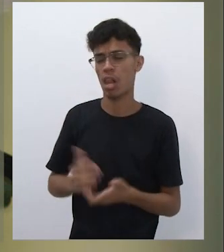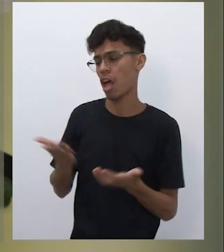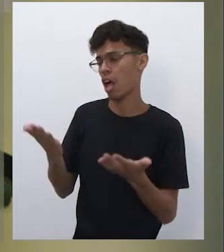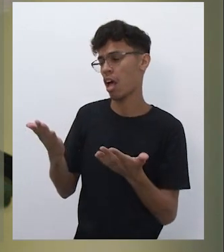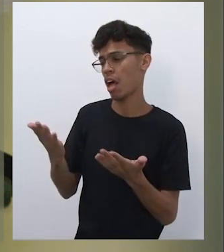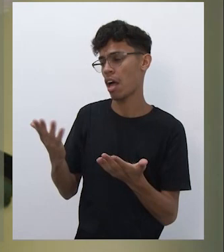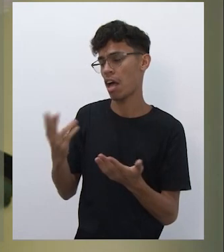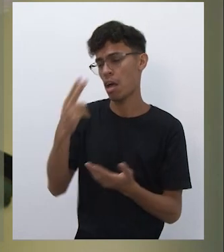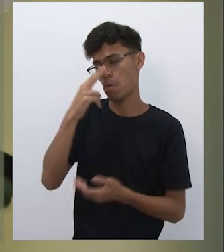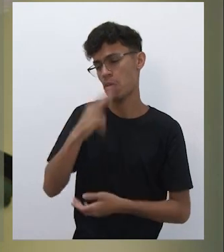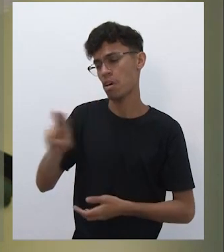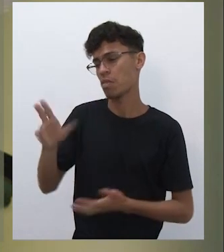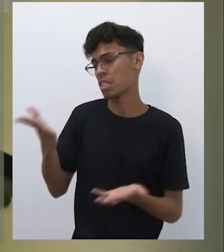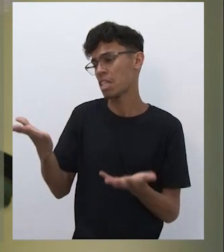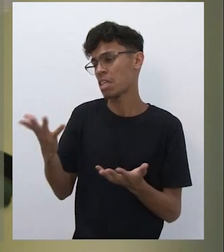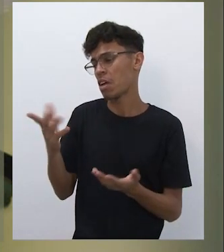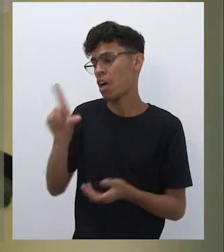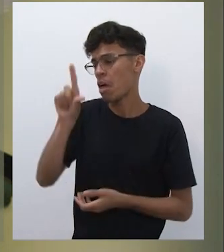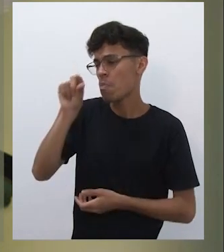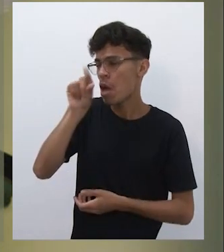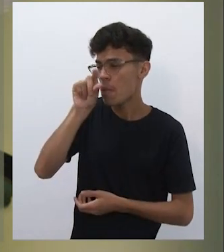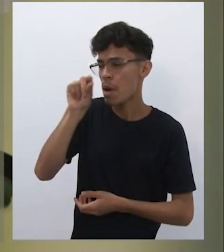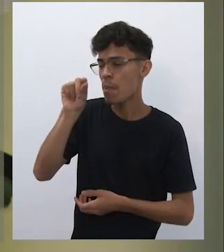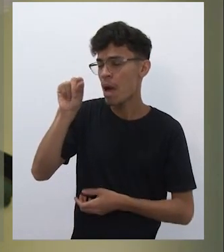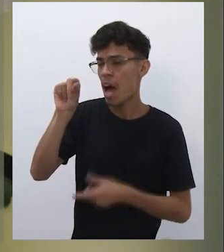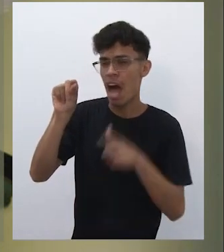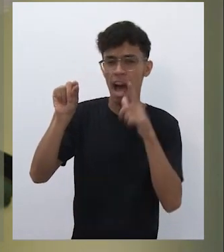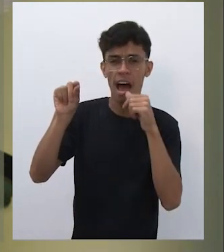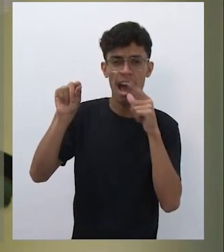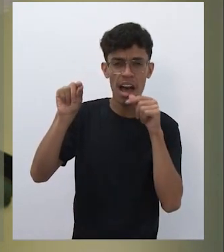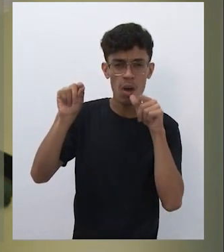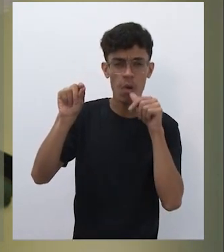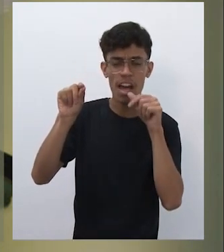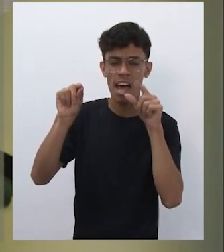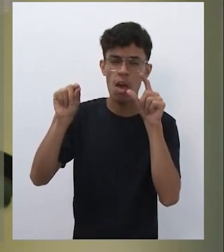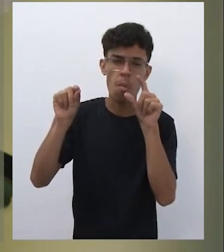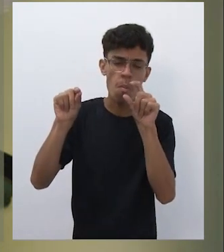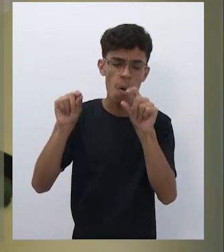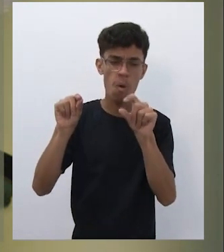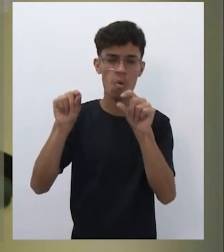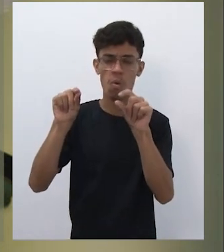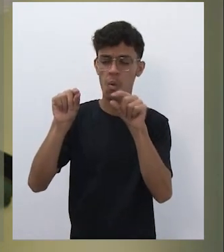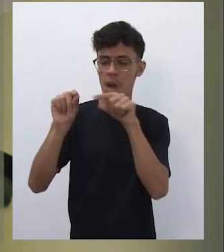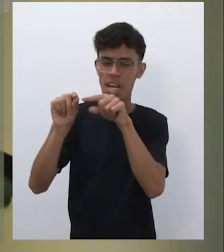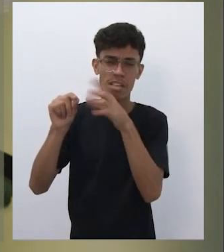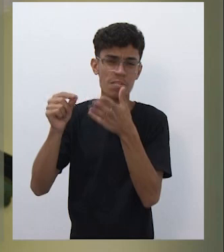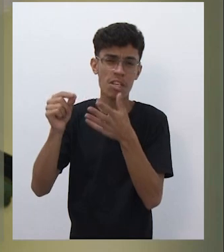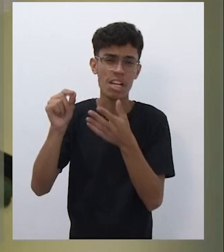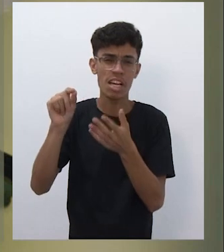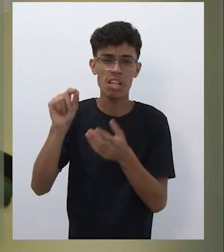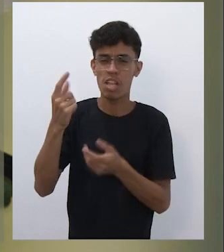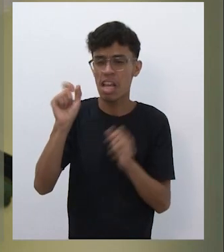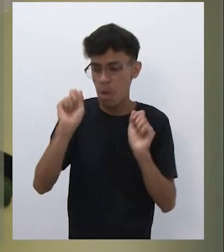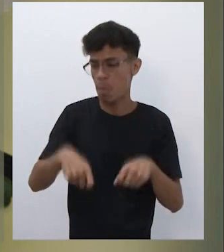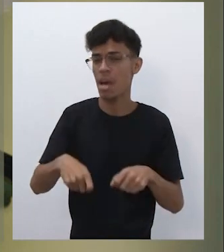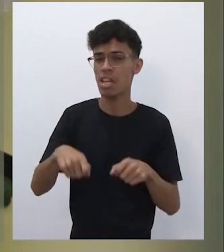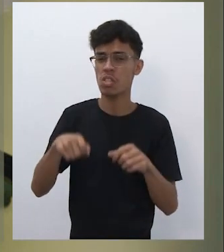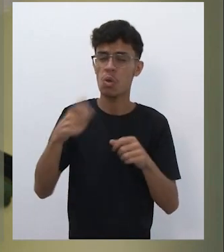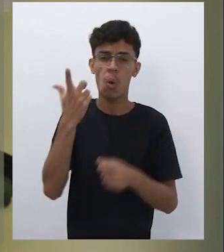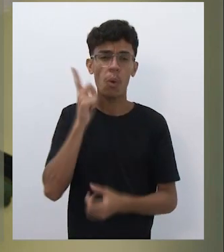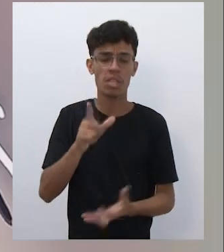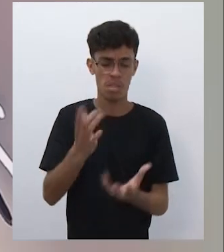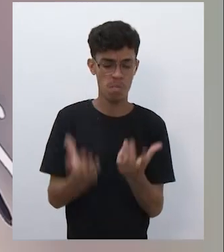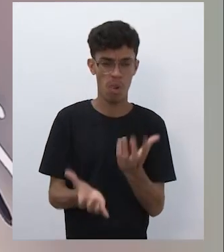acha mesmo que com a quantidade insignificante de água que você consegue levar nesse seu biquinho é capaz de apagar tal